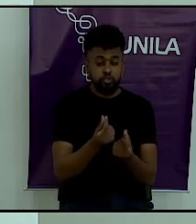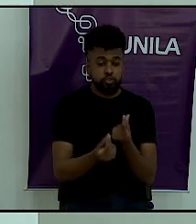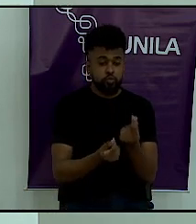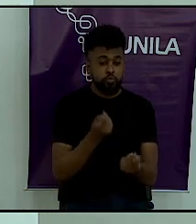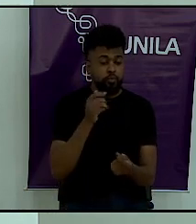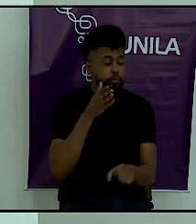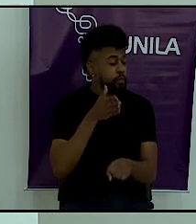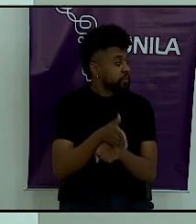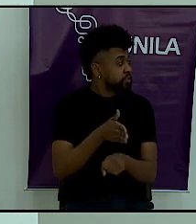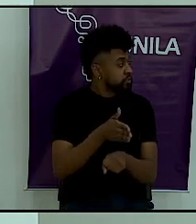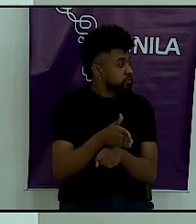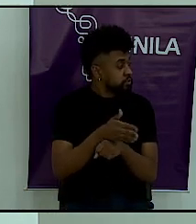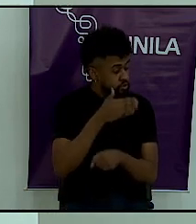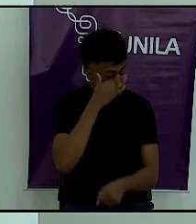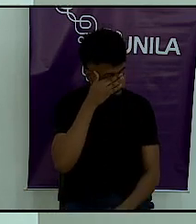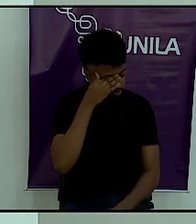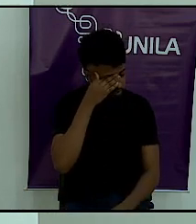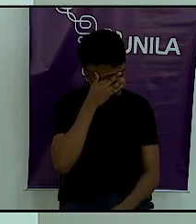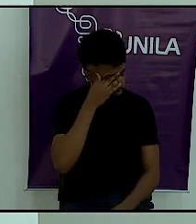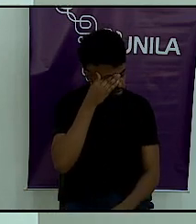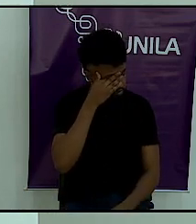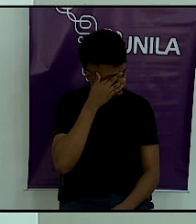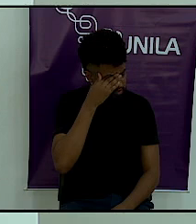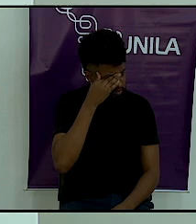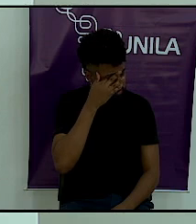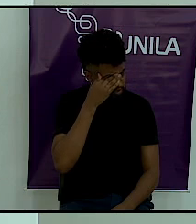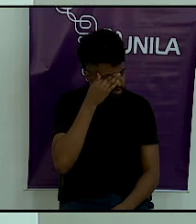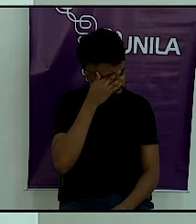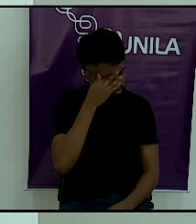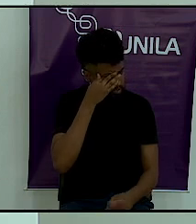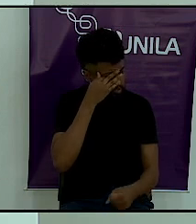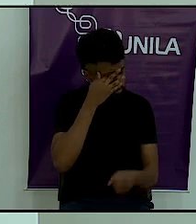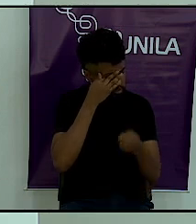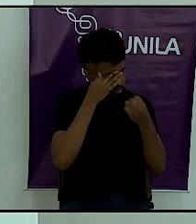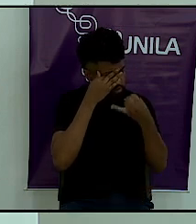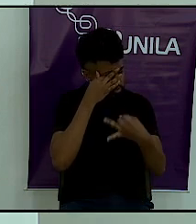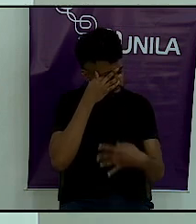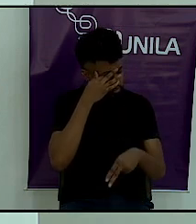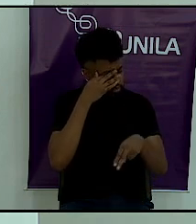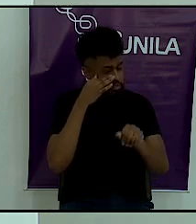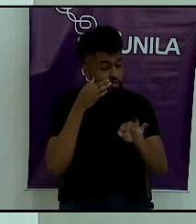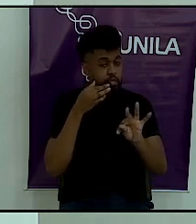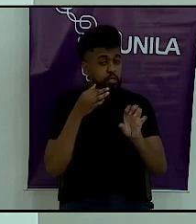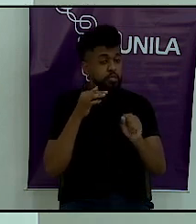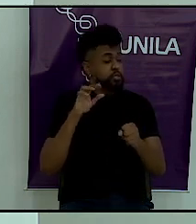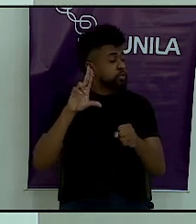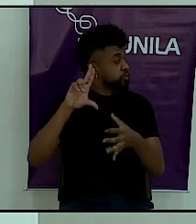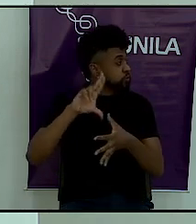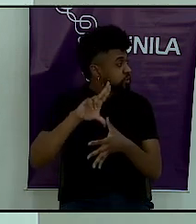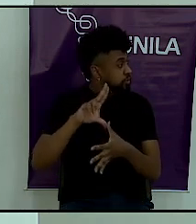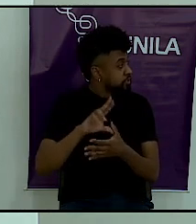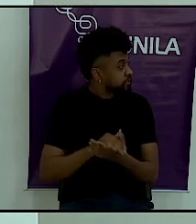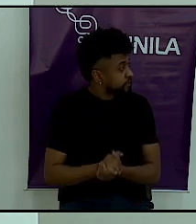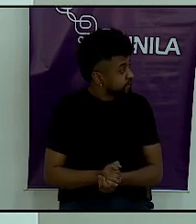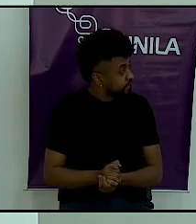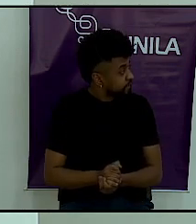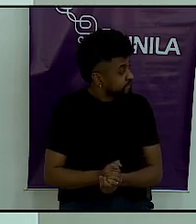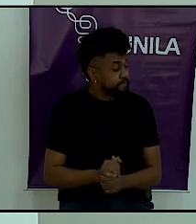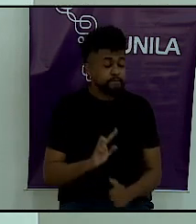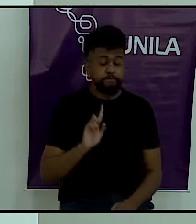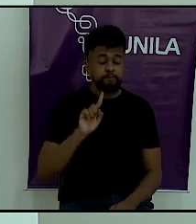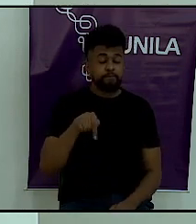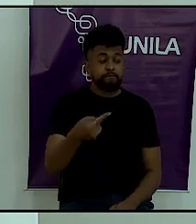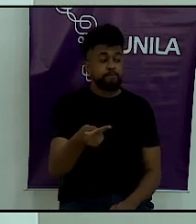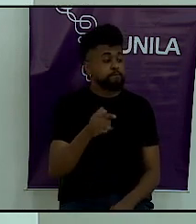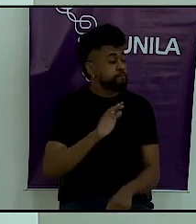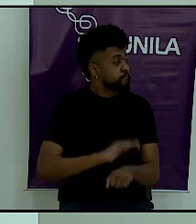participativo. Isso permitiria uma estruturação do NATS na UNILA, com capacitação e softwares, como eu havia mencionado. Posteriormente, a